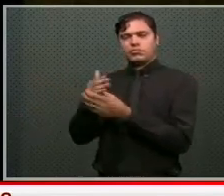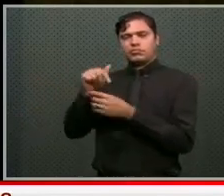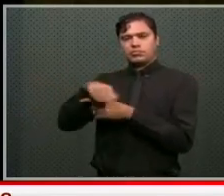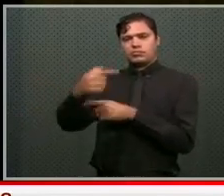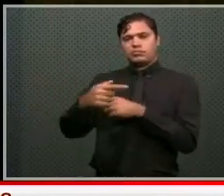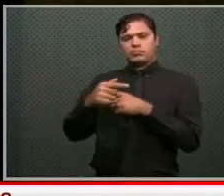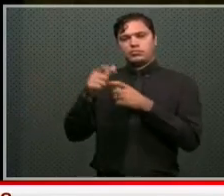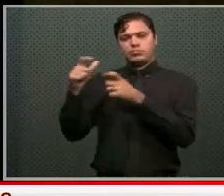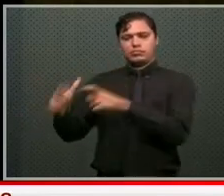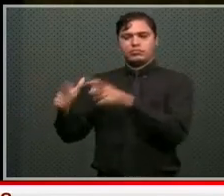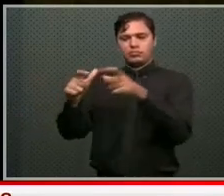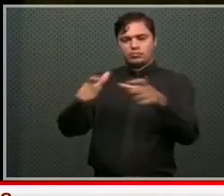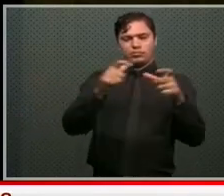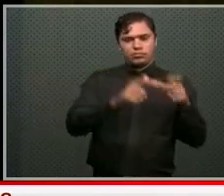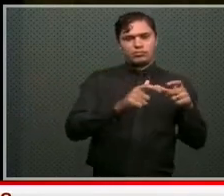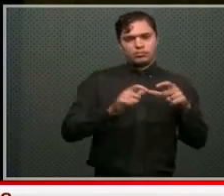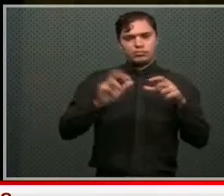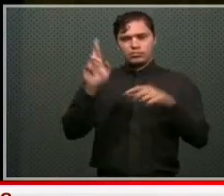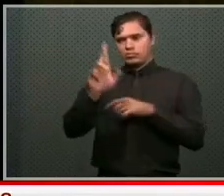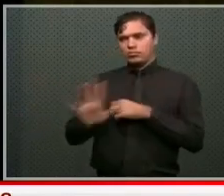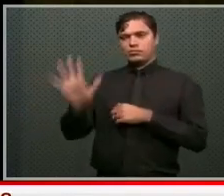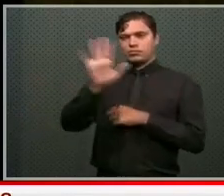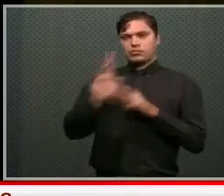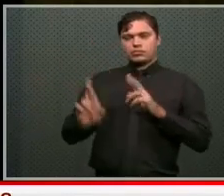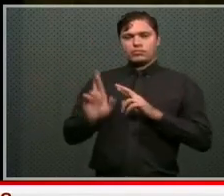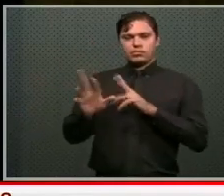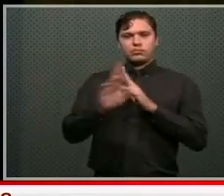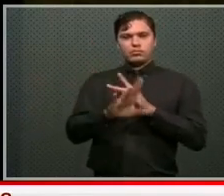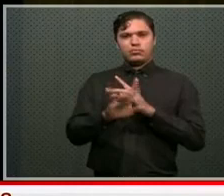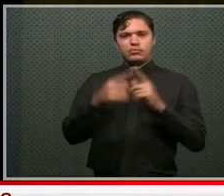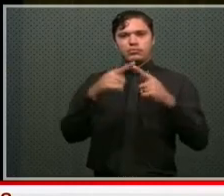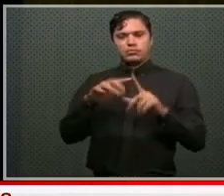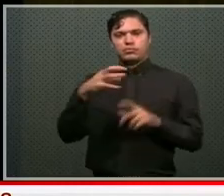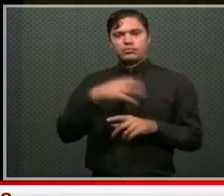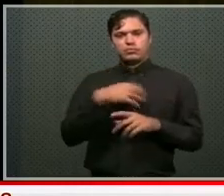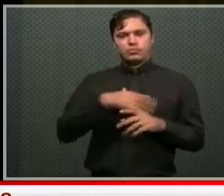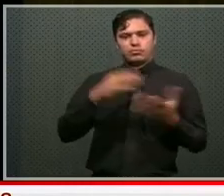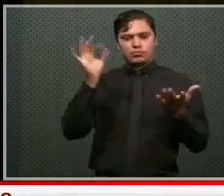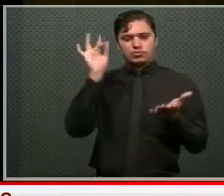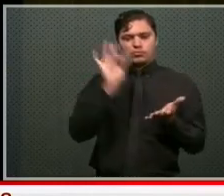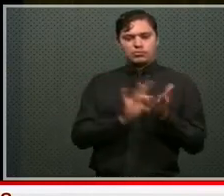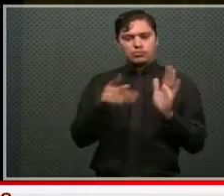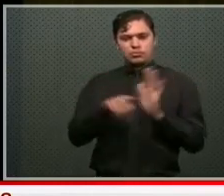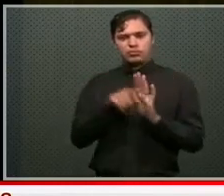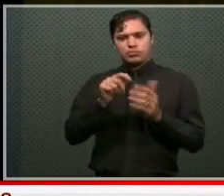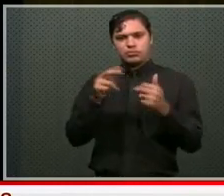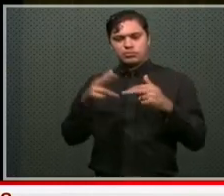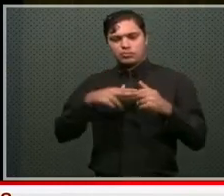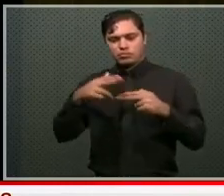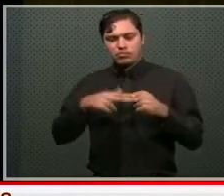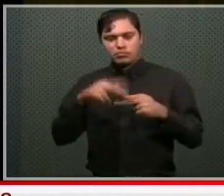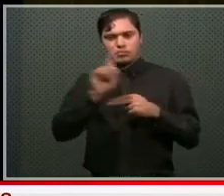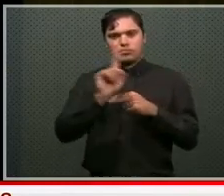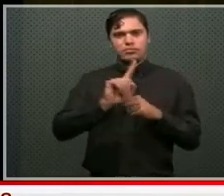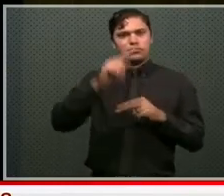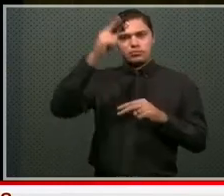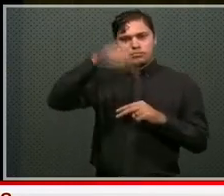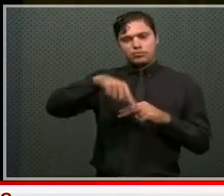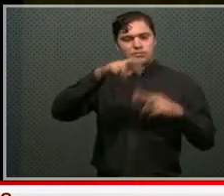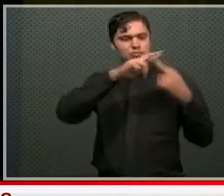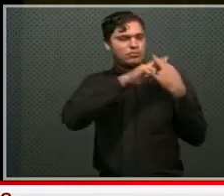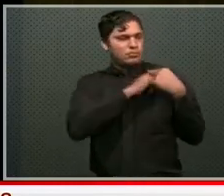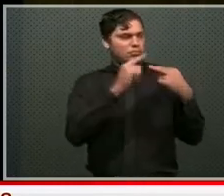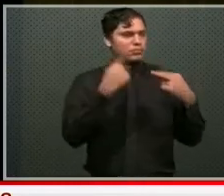instâncias ou então em outras regiões que de certa forma não se aperfeiçoa na aplicabilidade Então acho que a dever nosso também nível